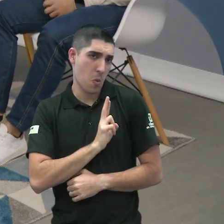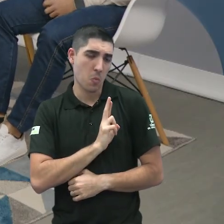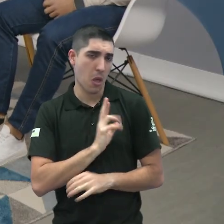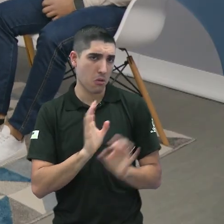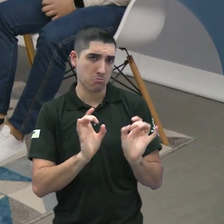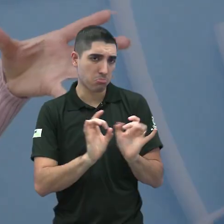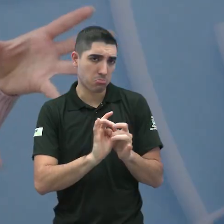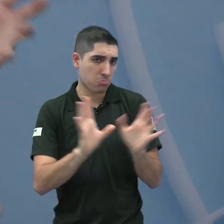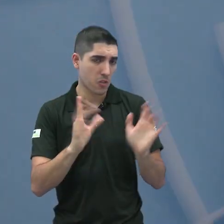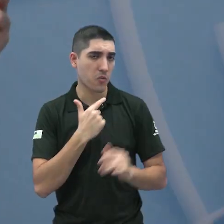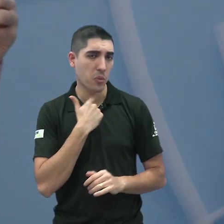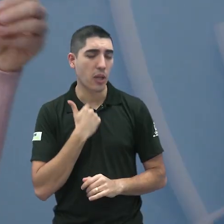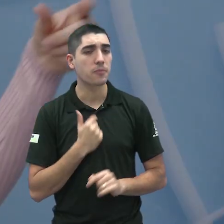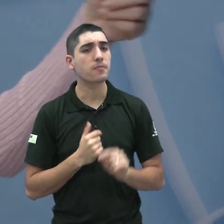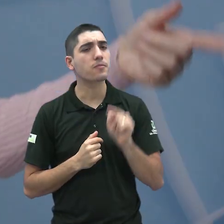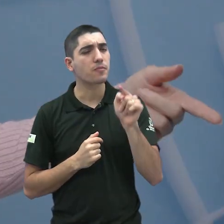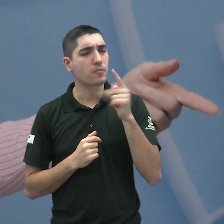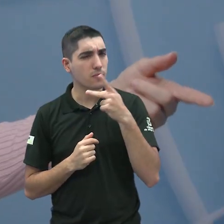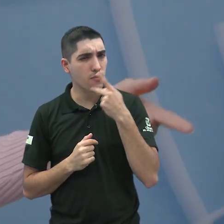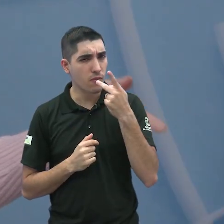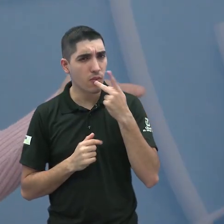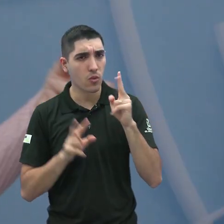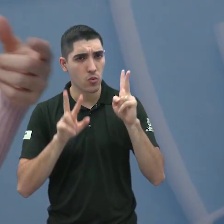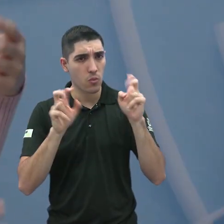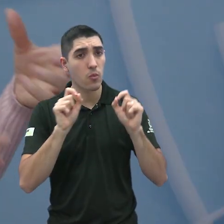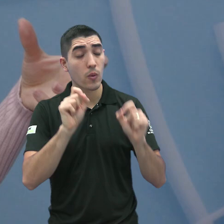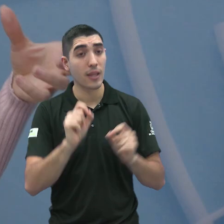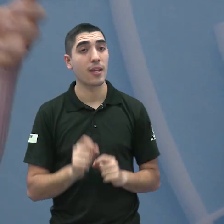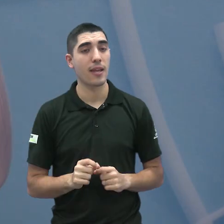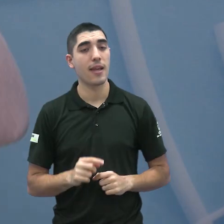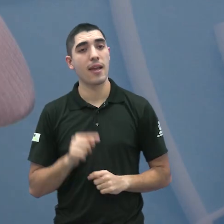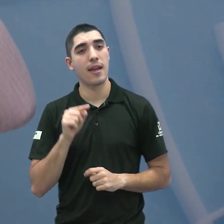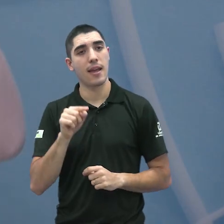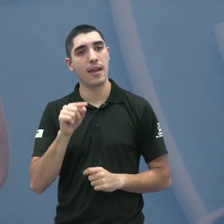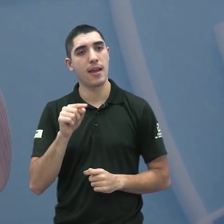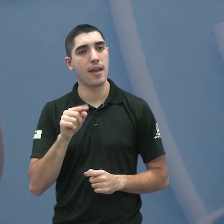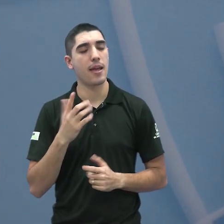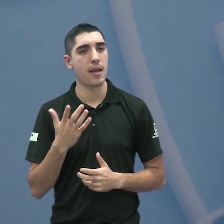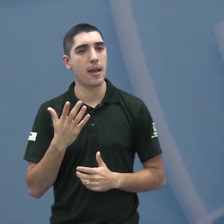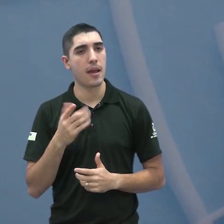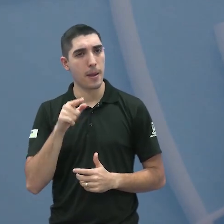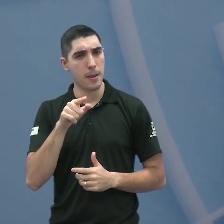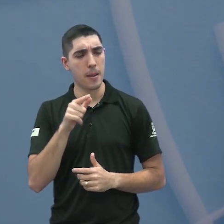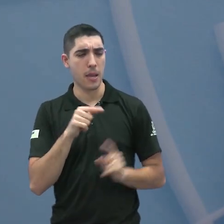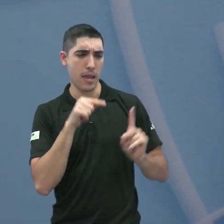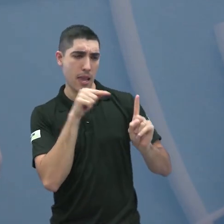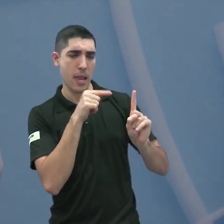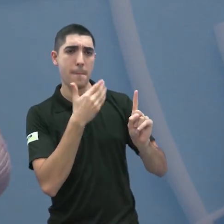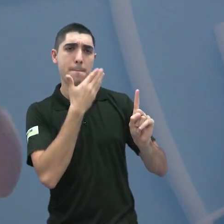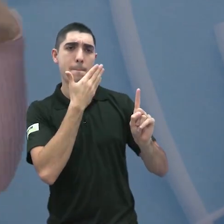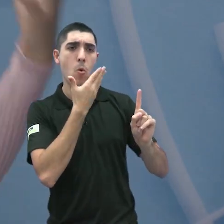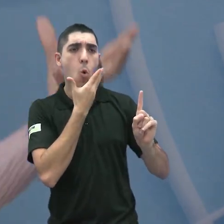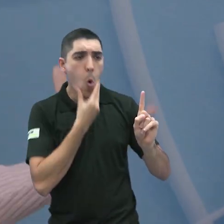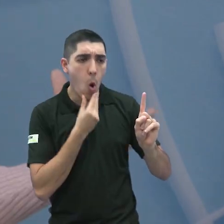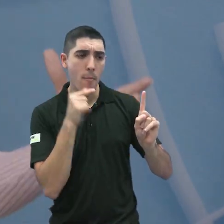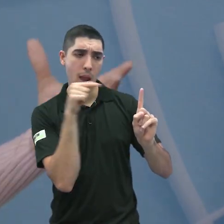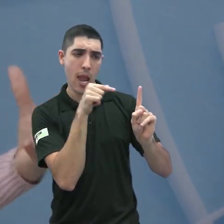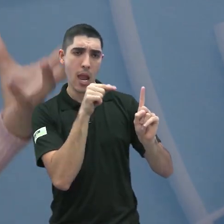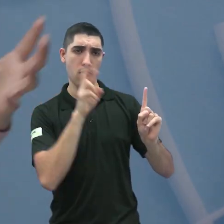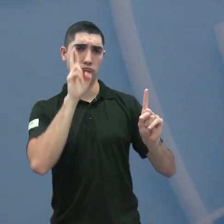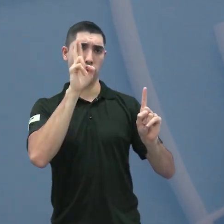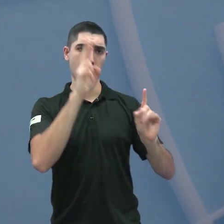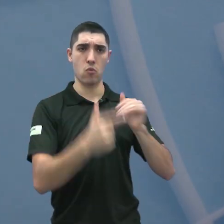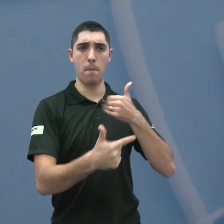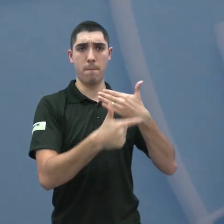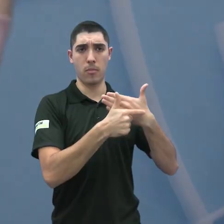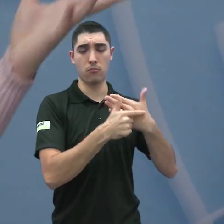sentirem, se quiserem contribuir. Com isso, você comentou, a gente tem falado desse papel, né, isso é um papel de um homem, isso é um papel de uma mulher,